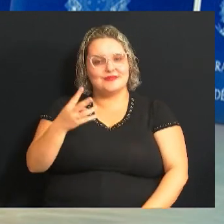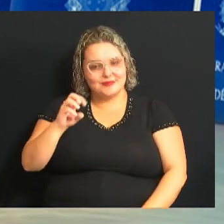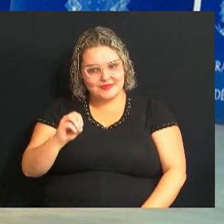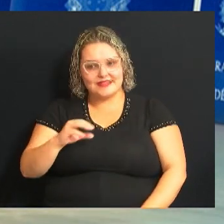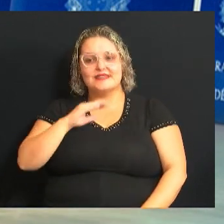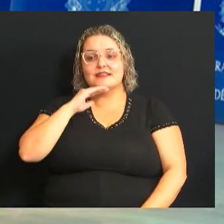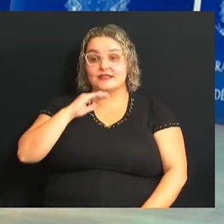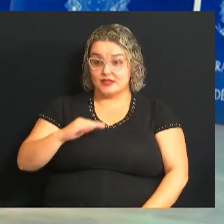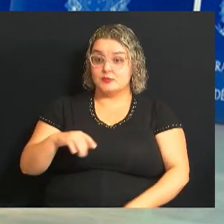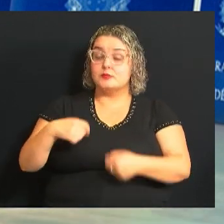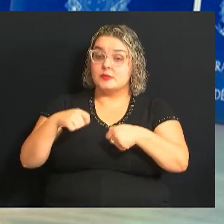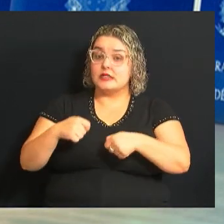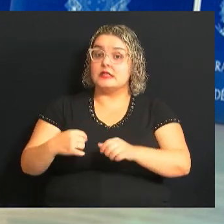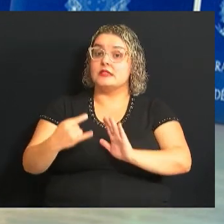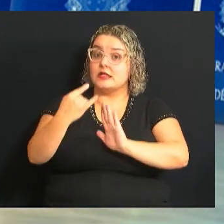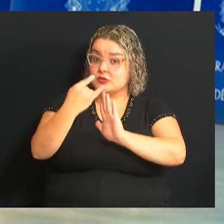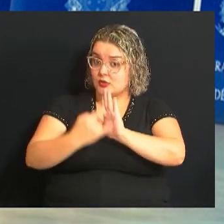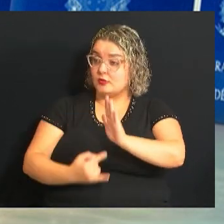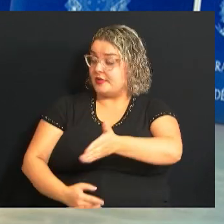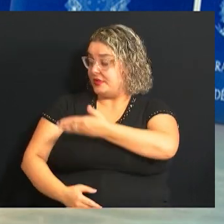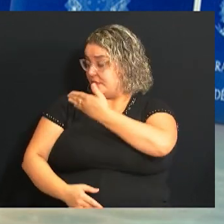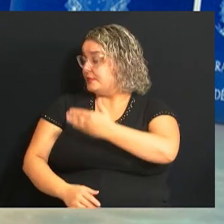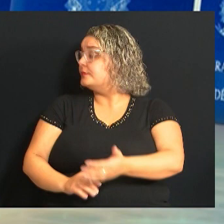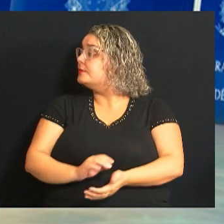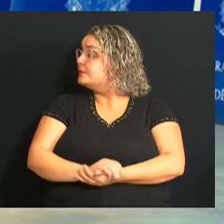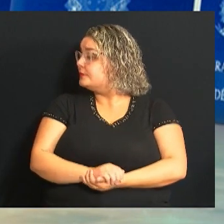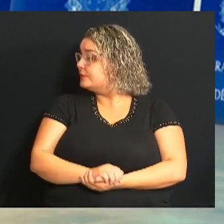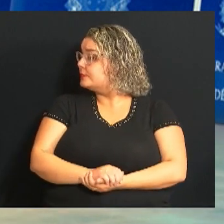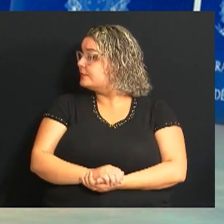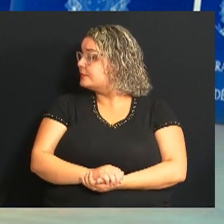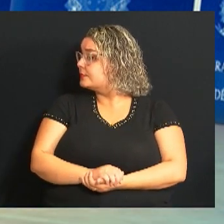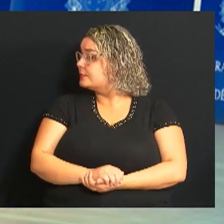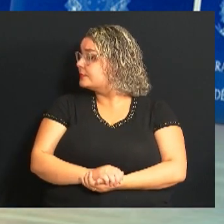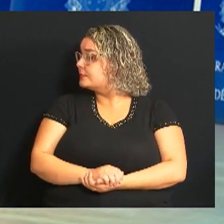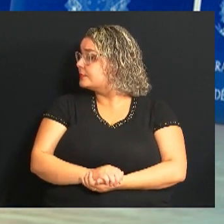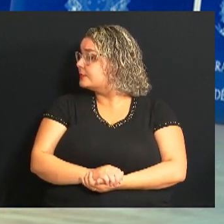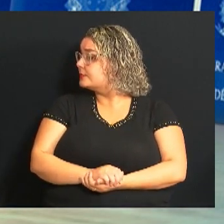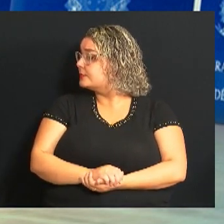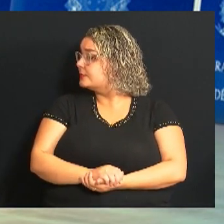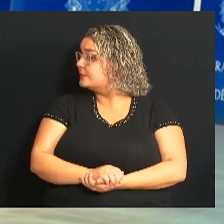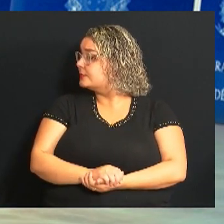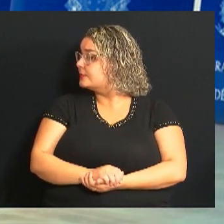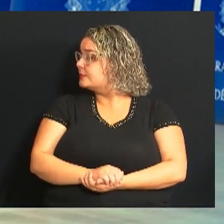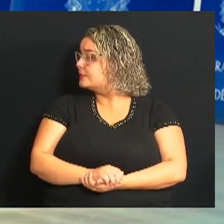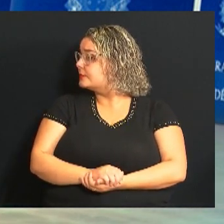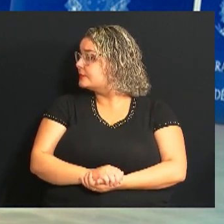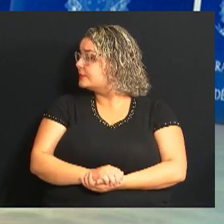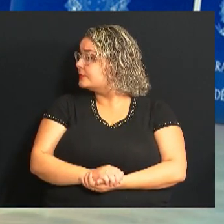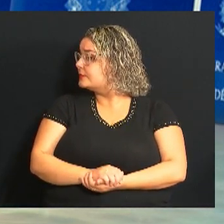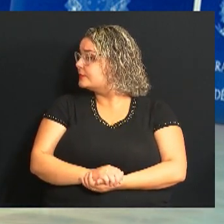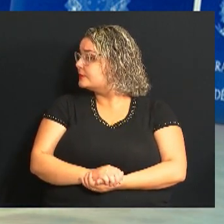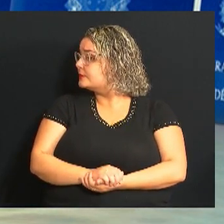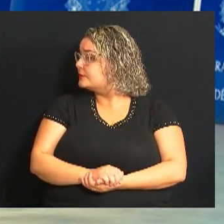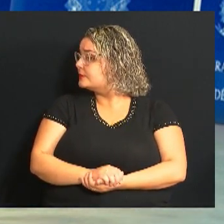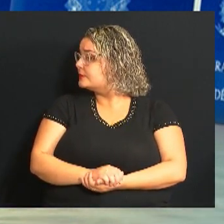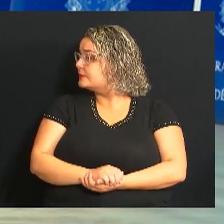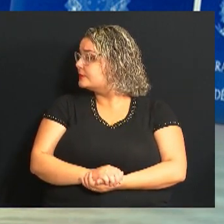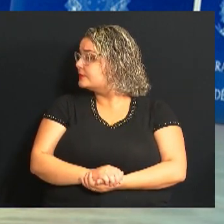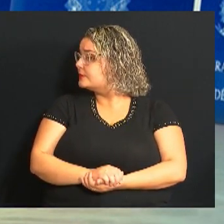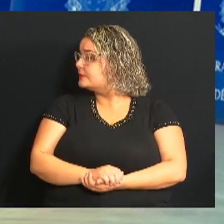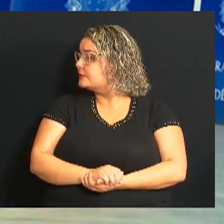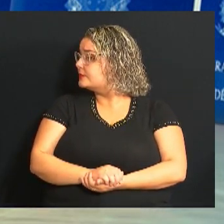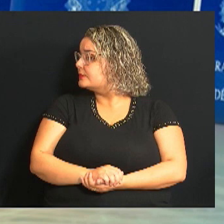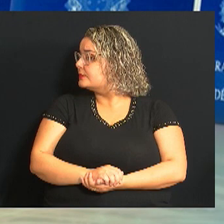É necessário levar carteira de trabalho, digital ou impressa, carteira de identidade e